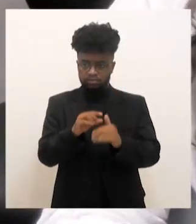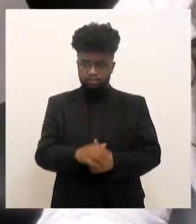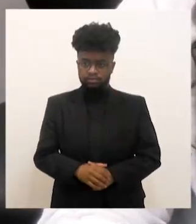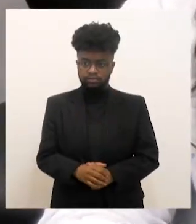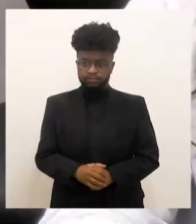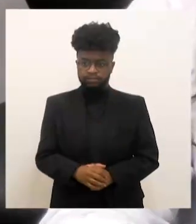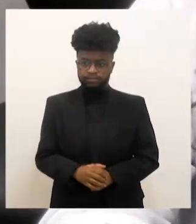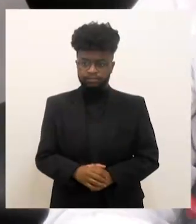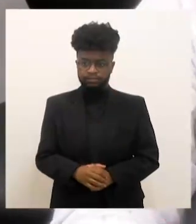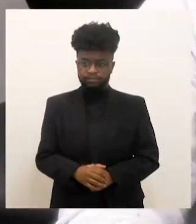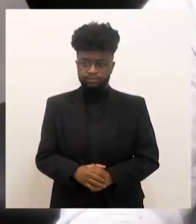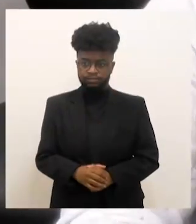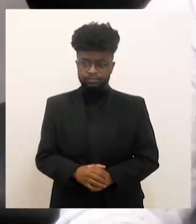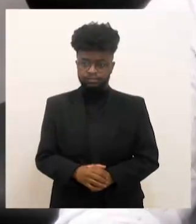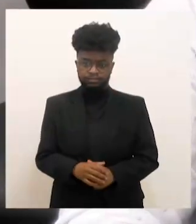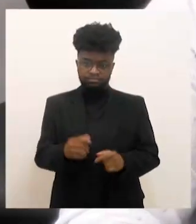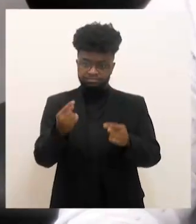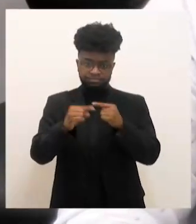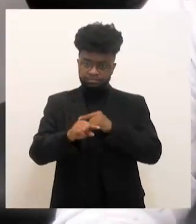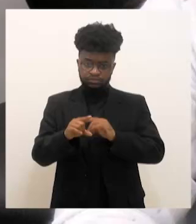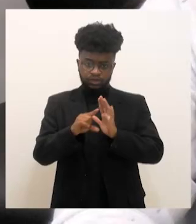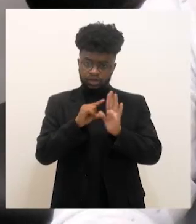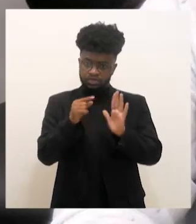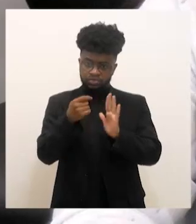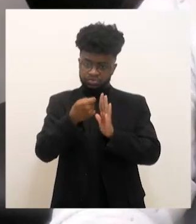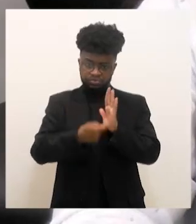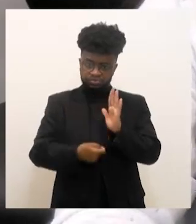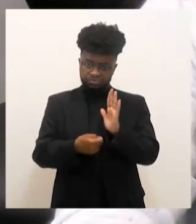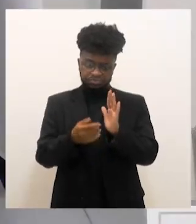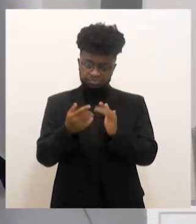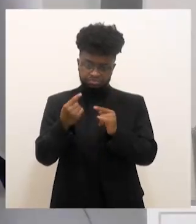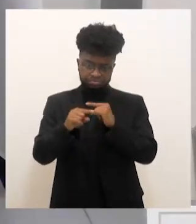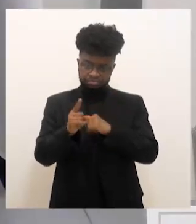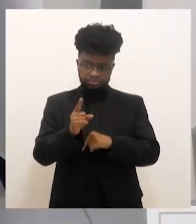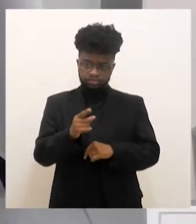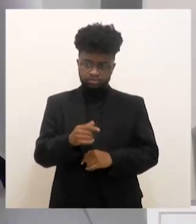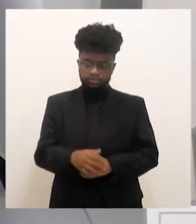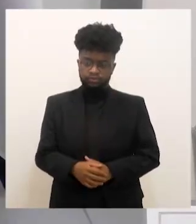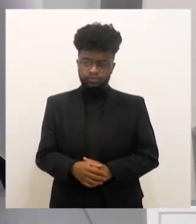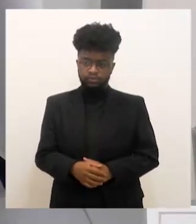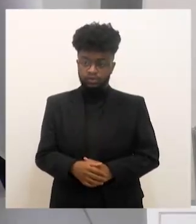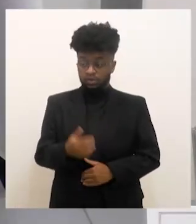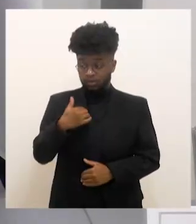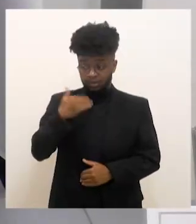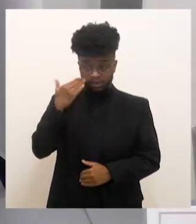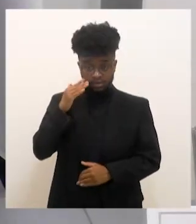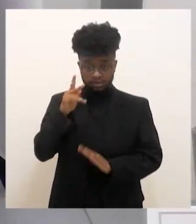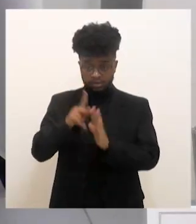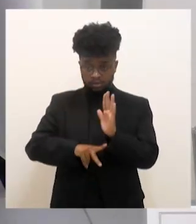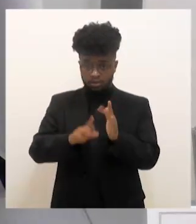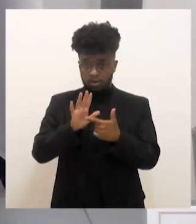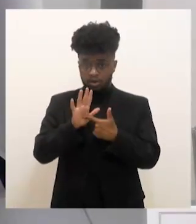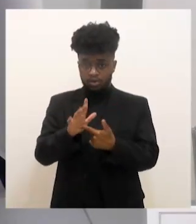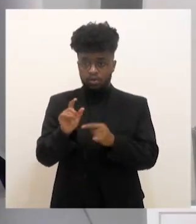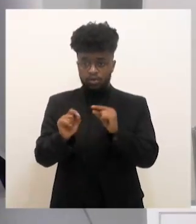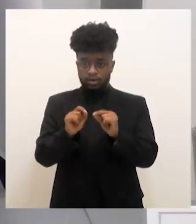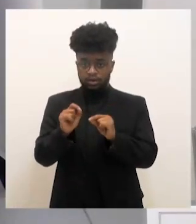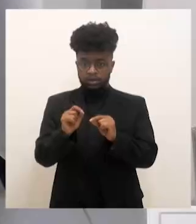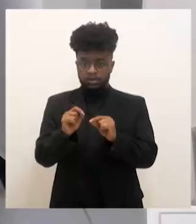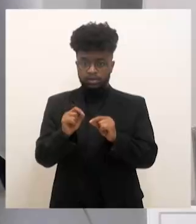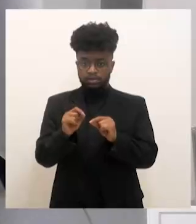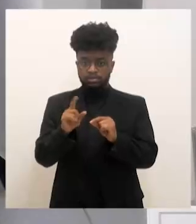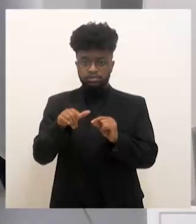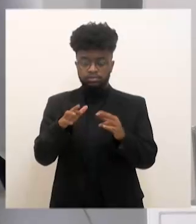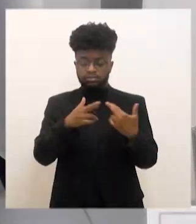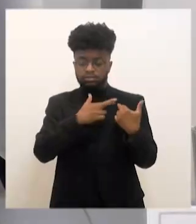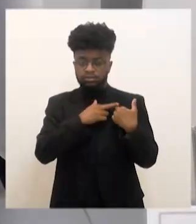tá. Pelo que eu tô incoerência nessa redação. Pelo que eu estou entendendo do projeto, percebendo. ele está dizendo que caberá à